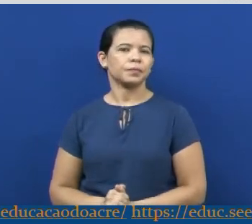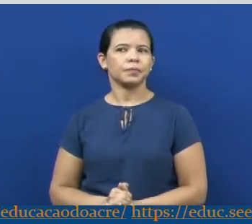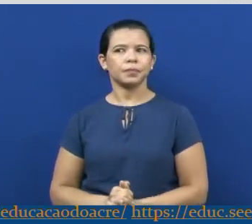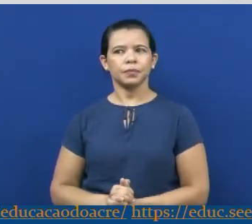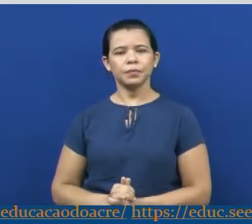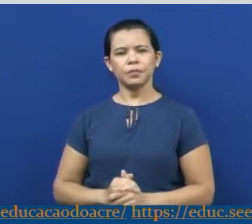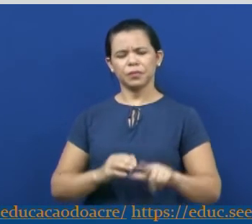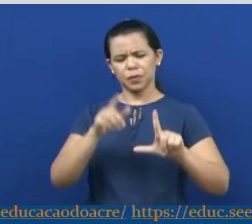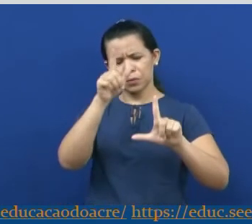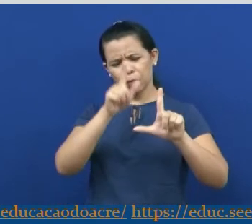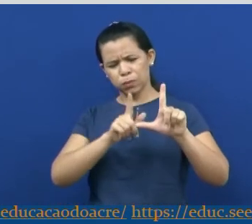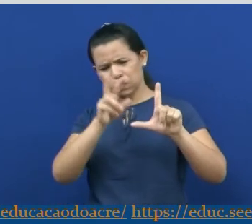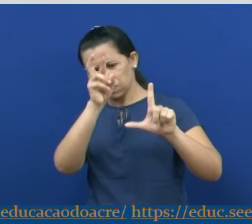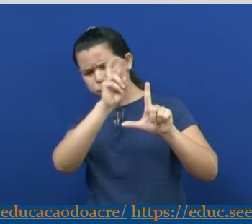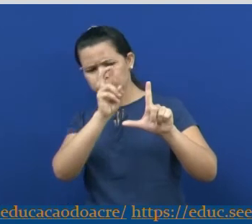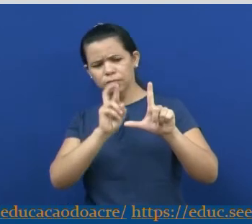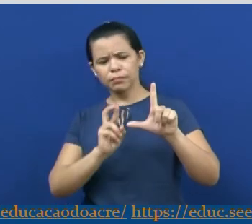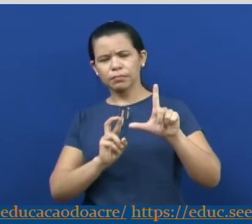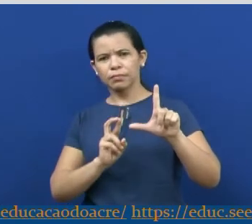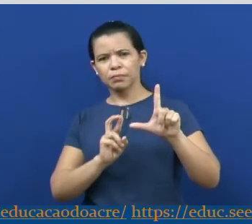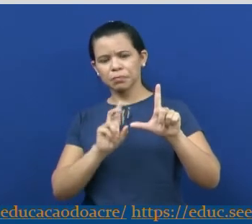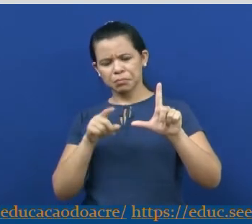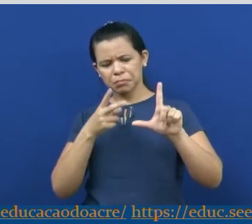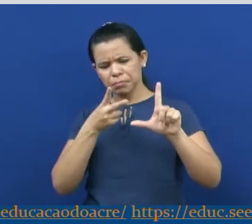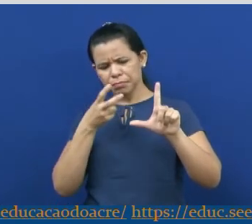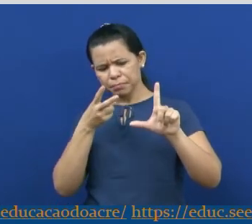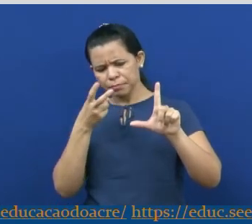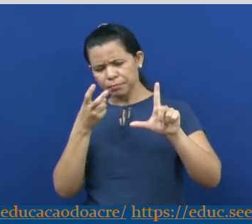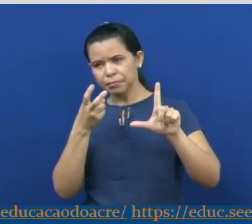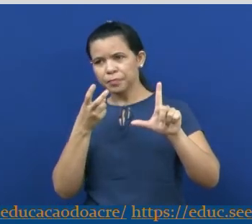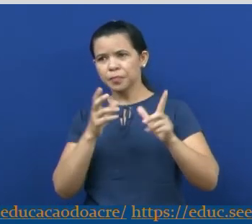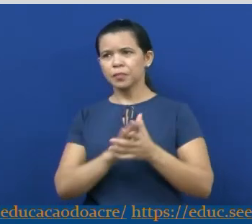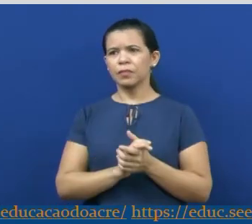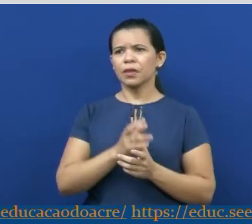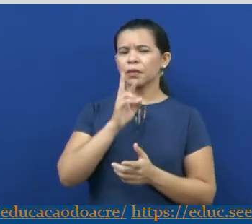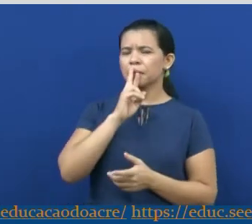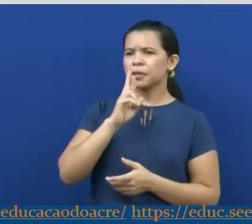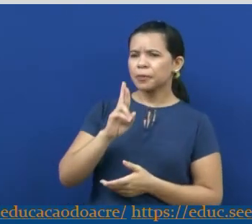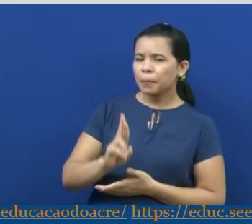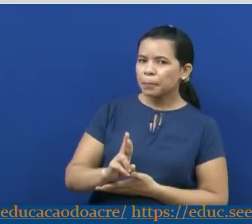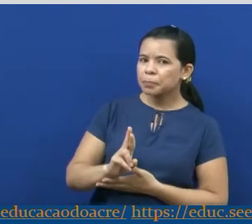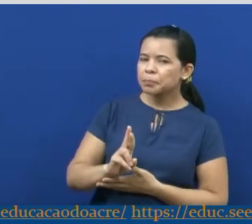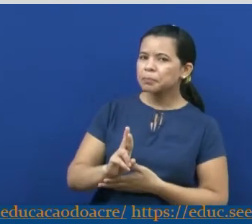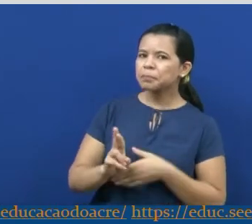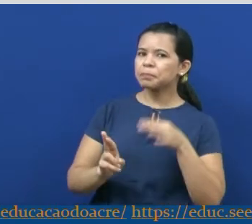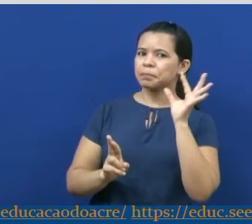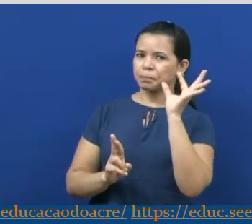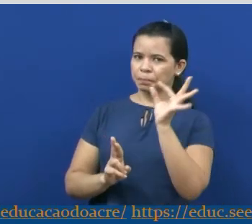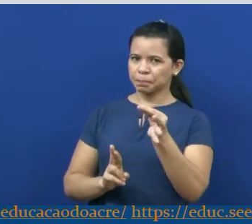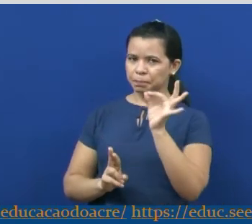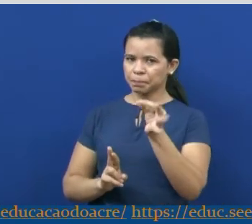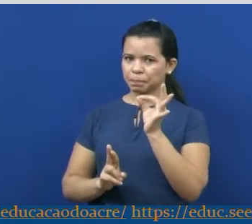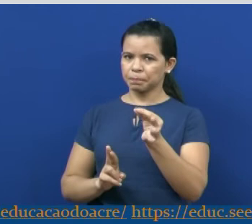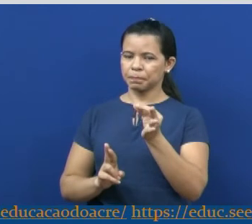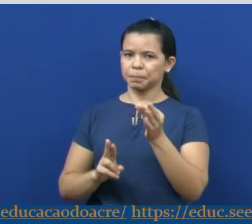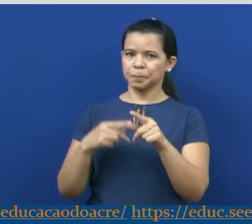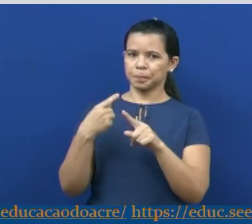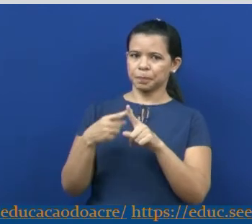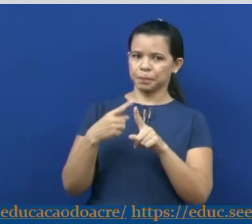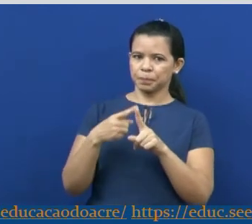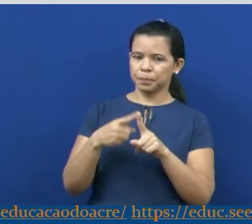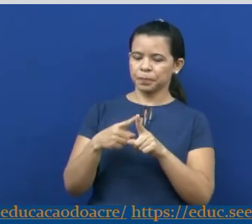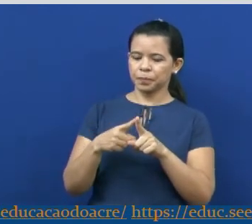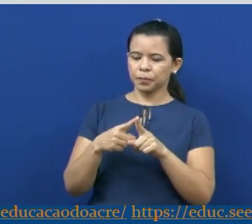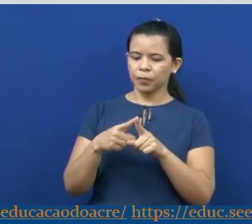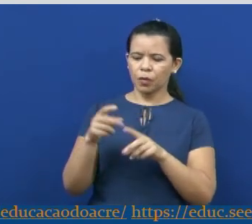Analisando o gráfico, nós podemos considerar essa resposta certa, porque se nós observarmos,